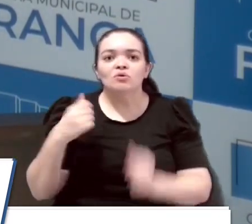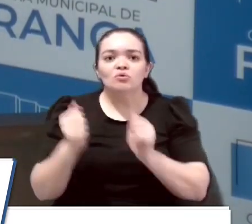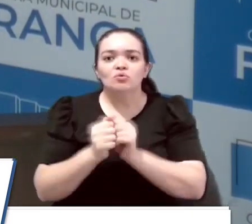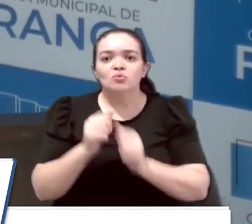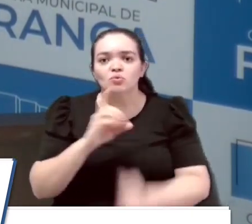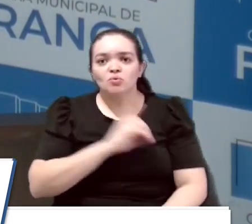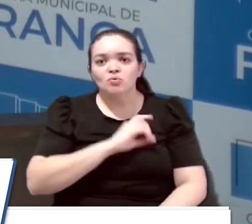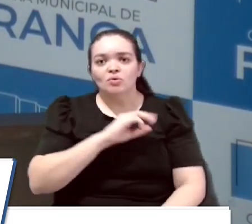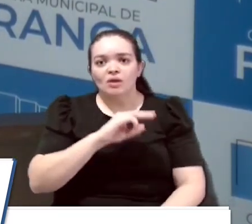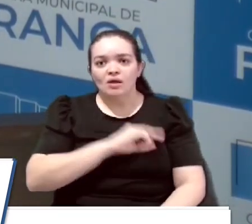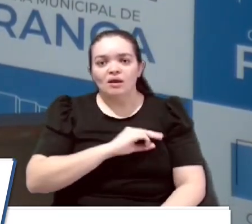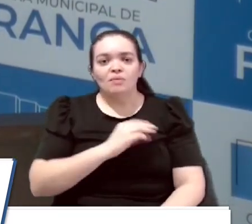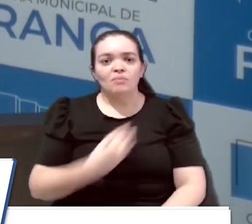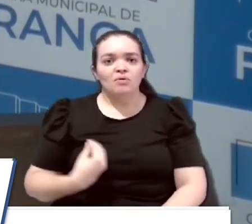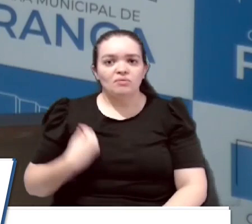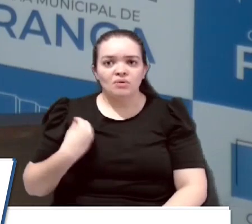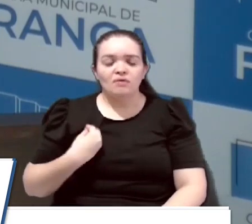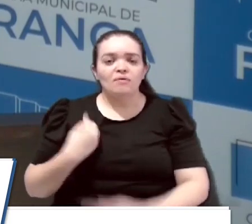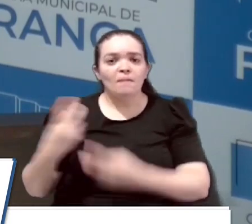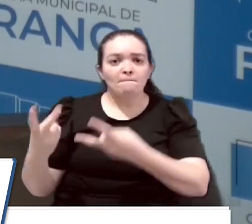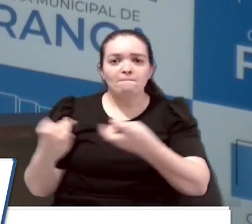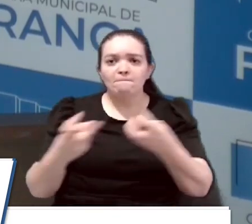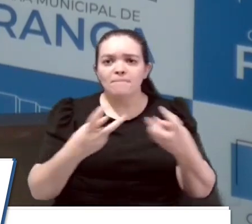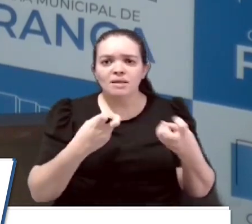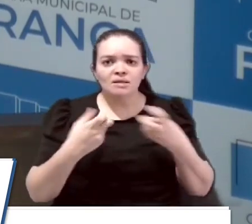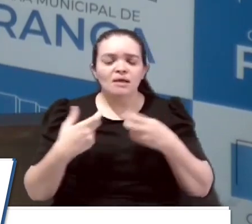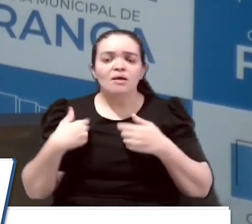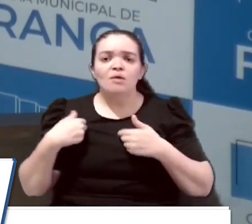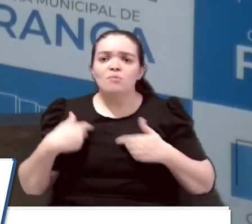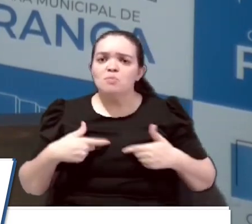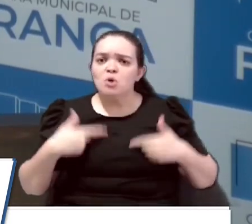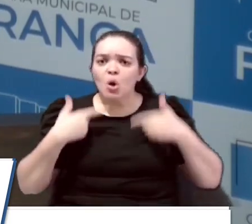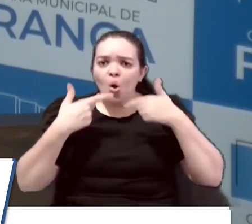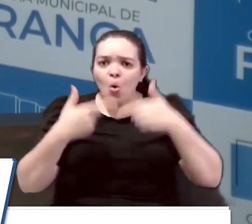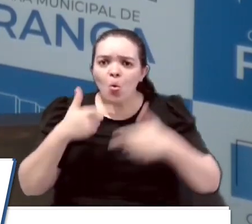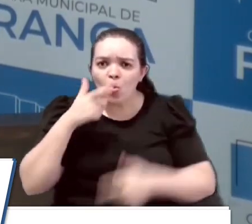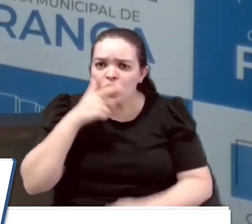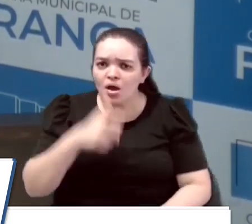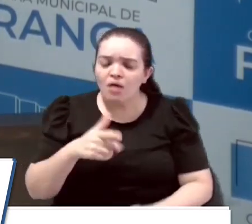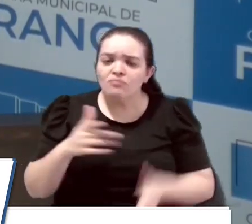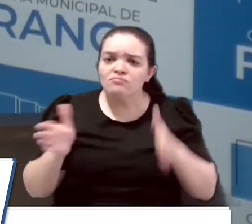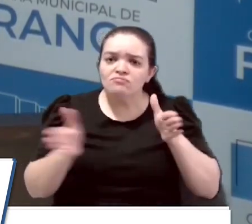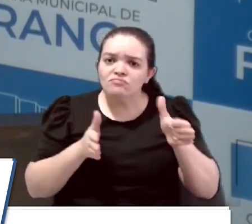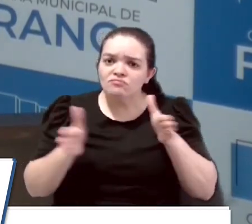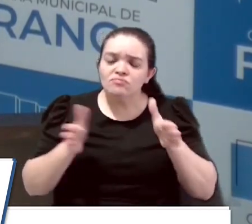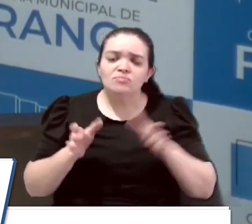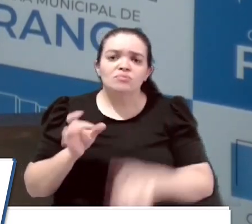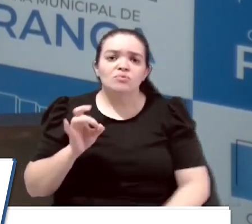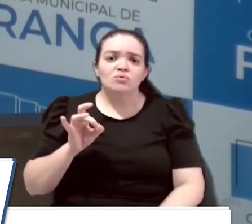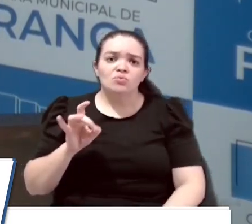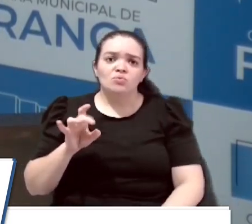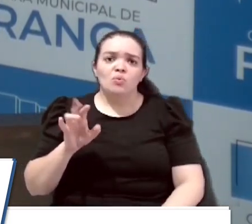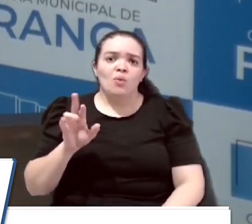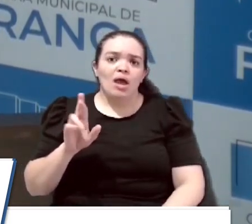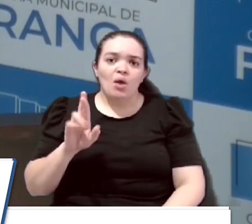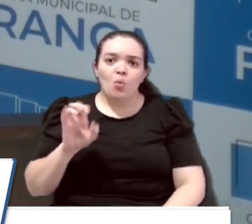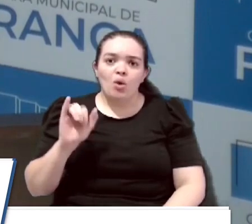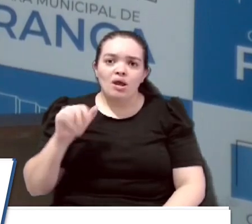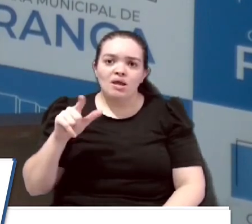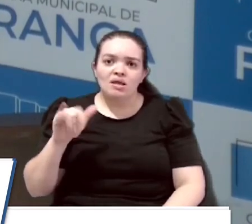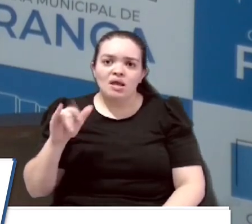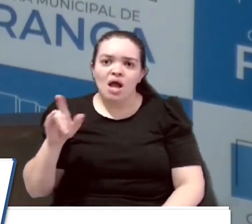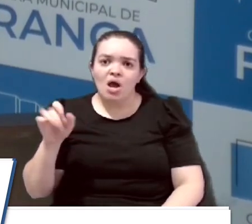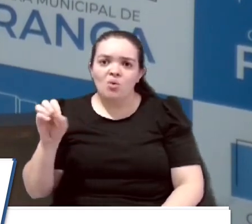lá. E nós vimos o empenho que ele teve em atender, não é o Reinaldo, não é o